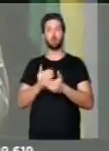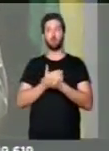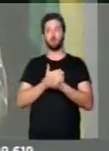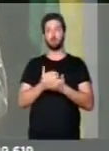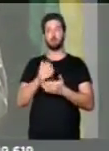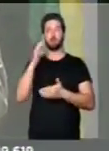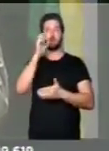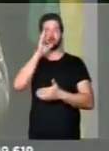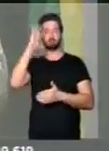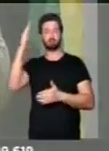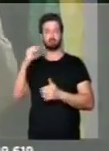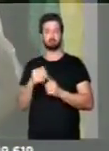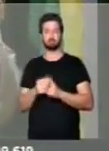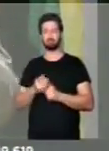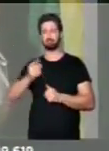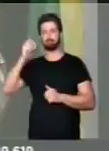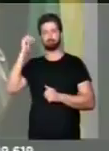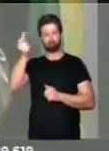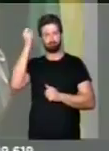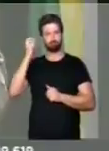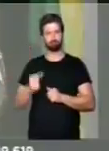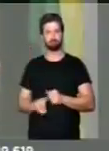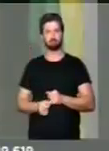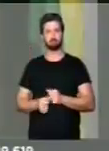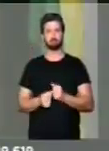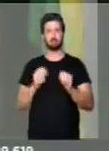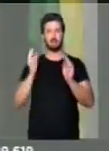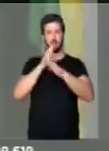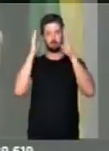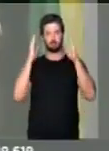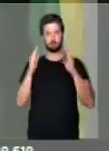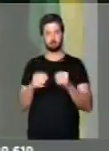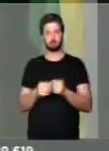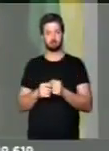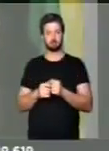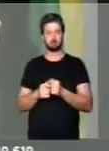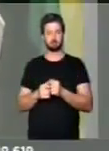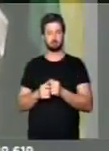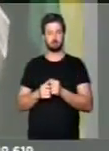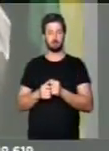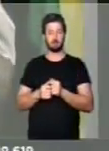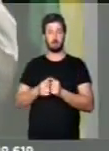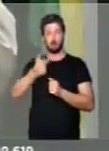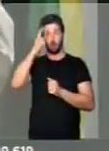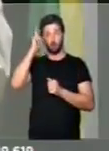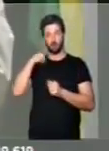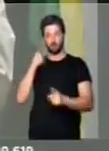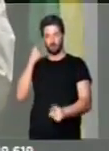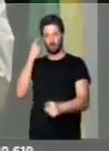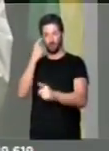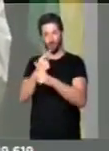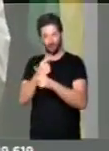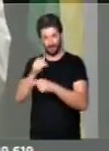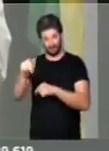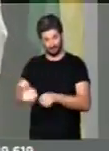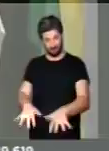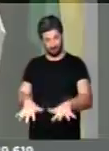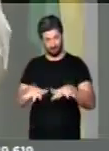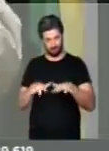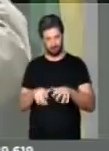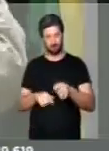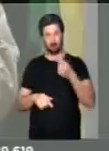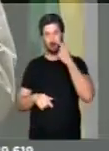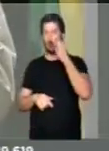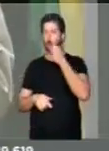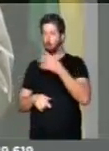andasse numa rapidez fantástica. E ontem, ao encontrá-lo aqui no plenário, veja que